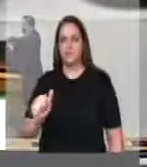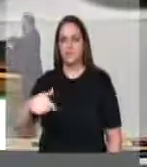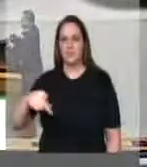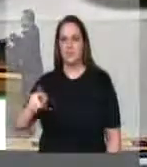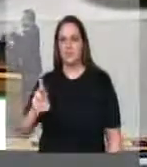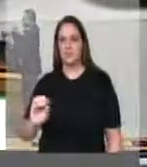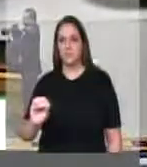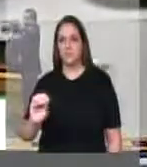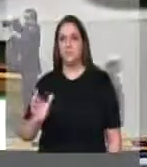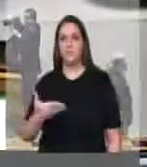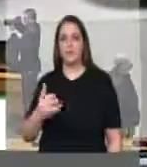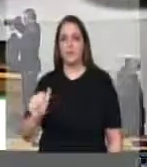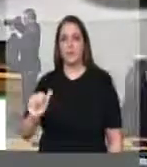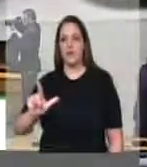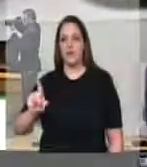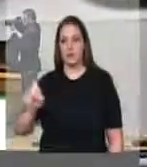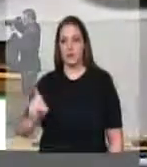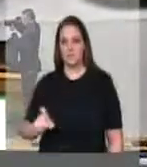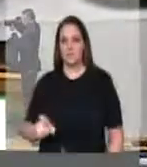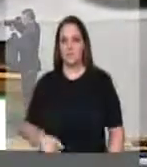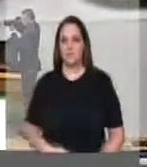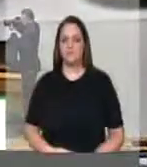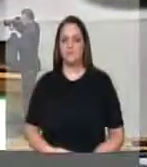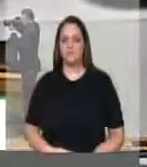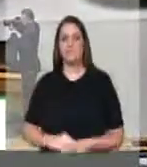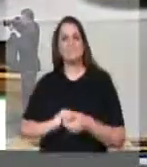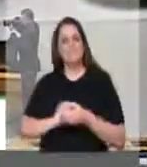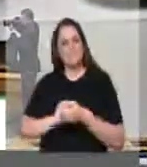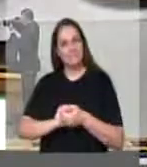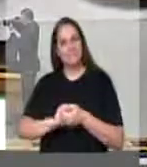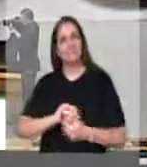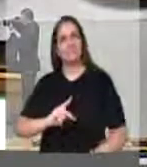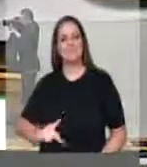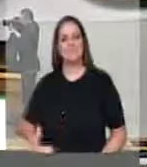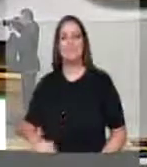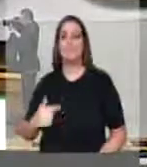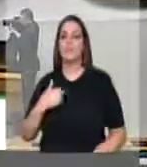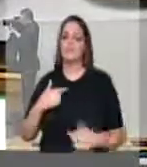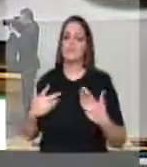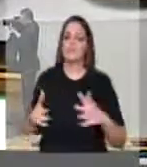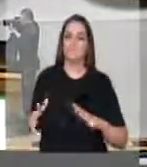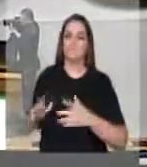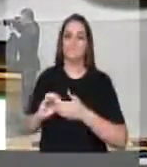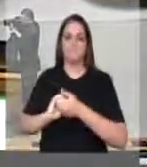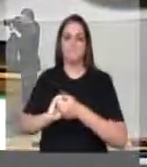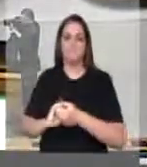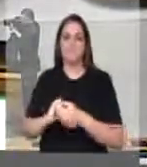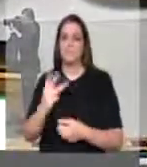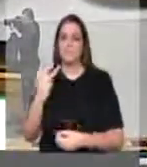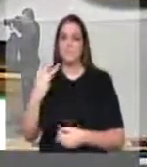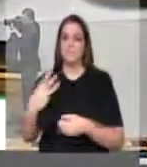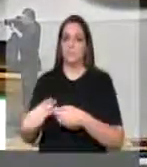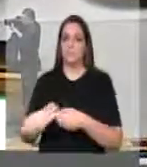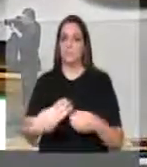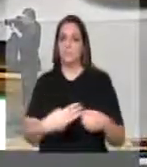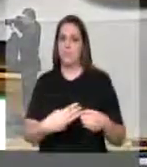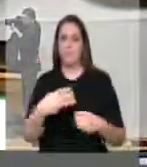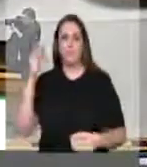presidente. Quero cumprimentar três municípios importantes do Paraná, que fazem